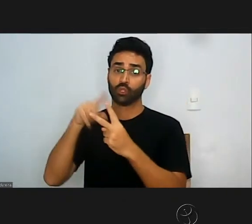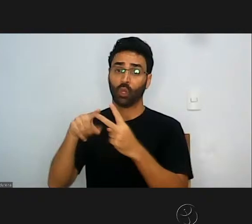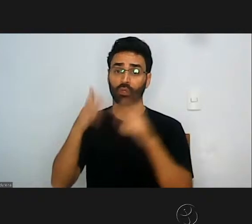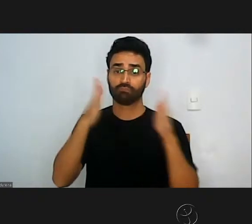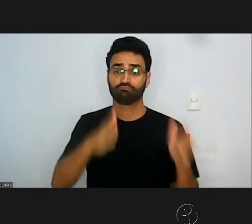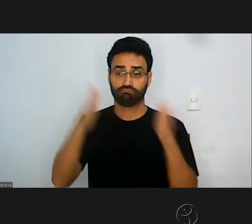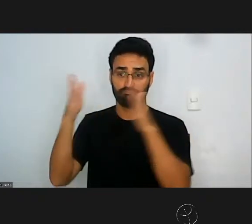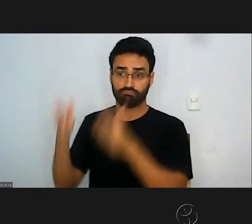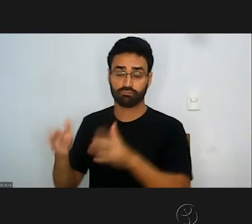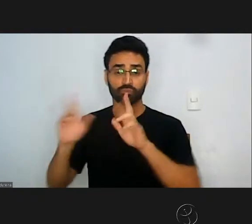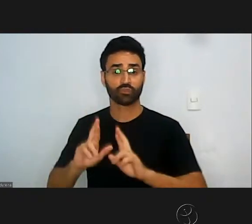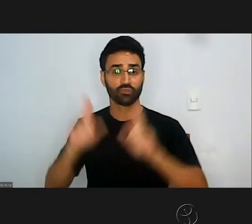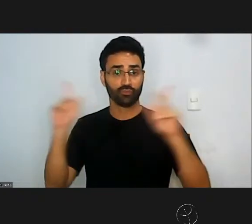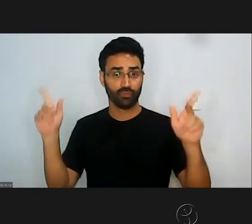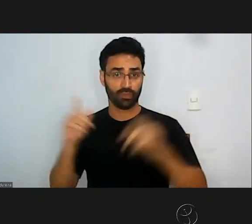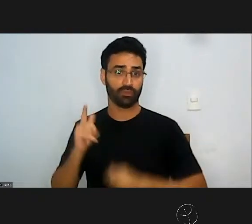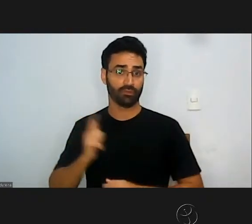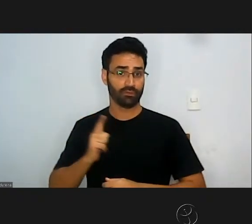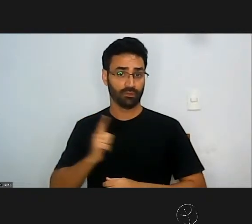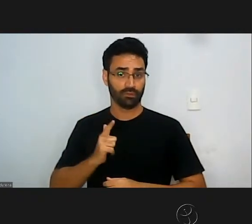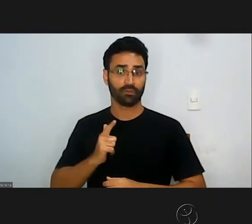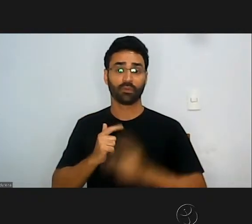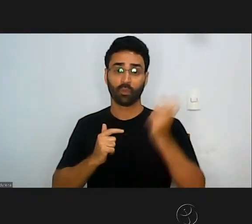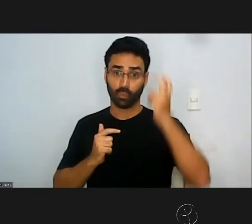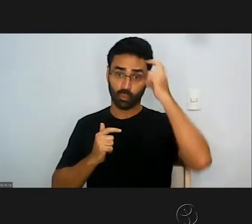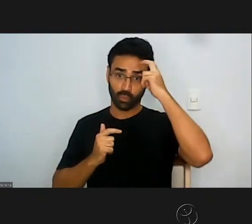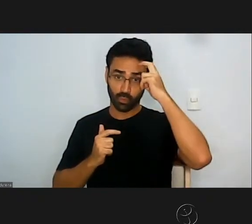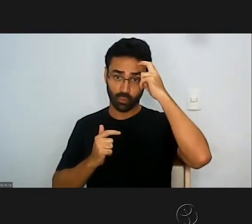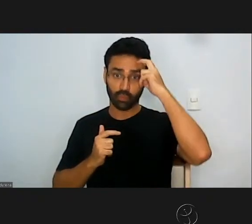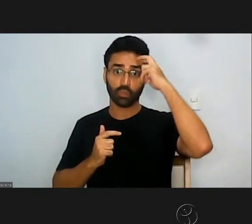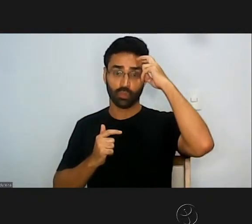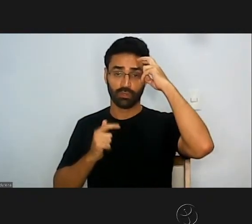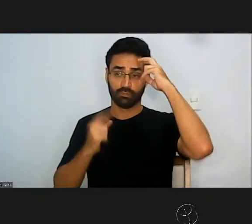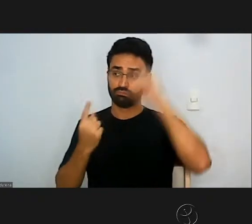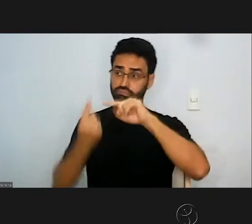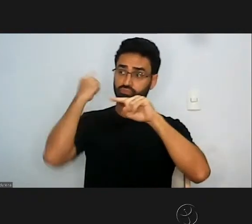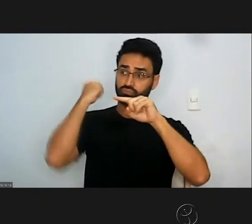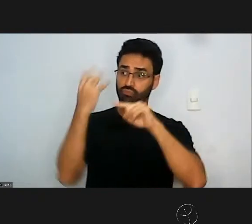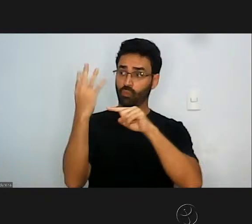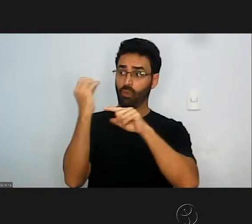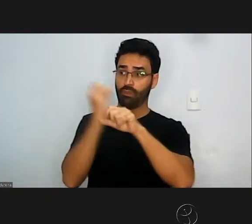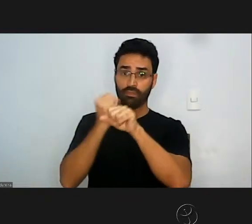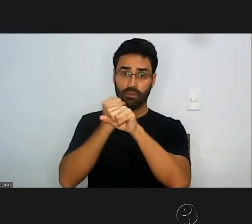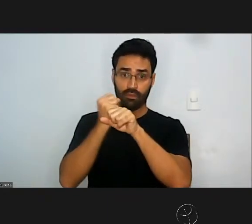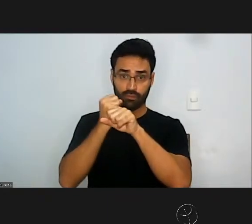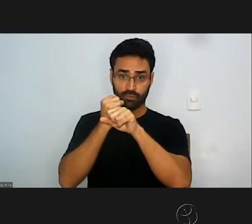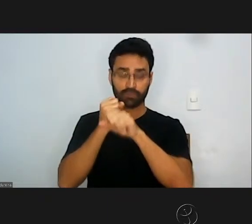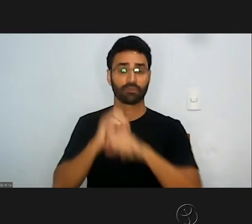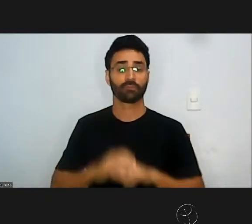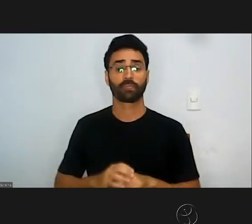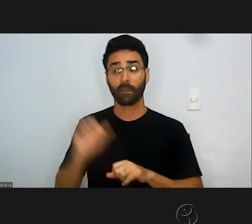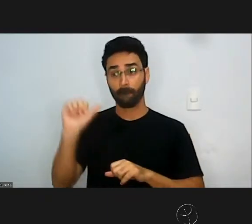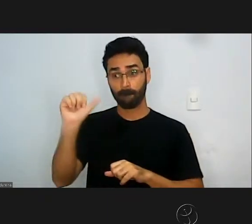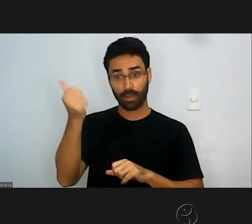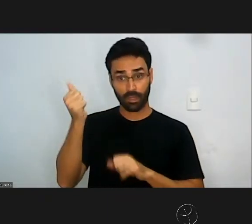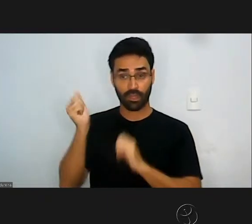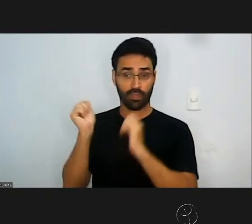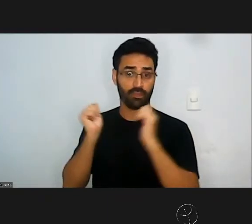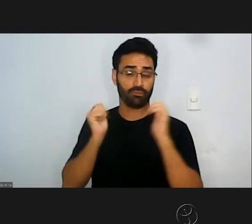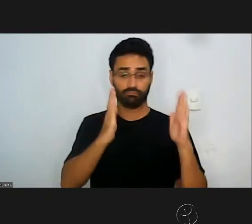a ruptura há cerca de 40 anos. O primeiro período, que